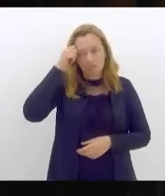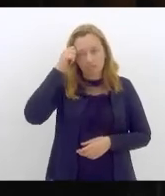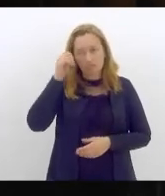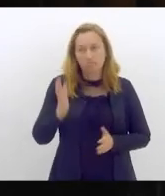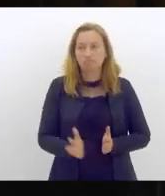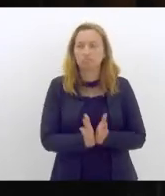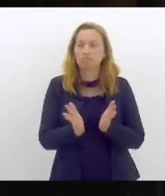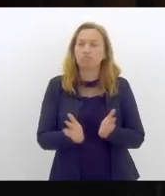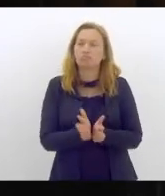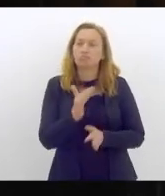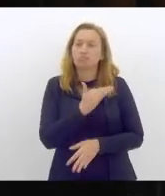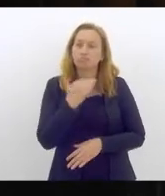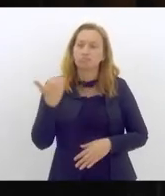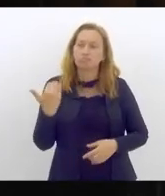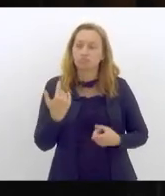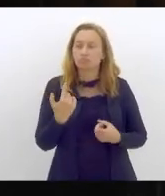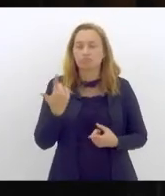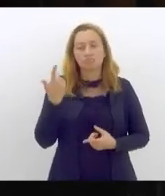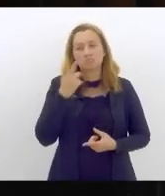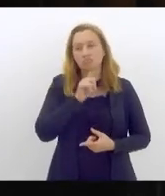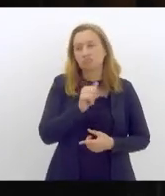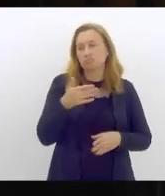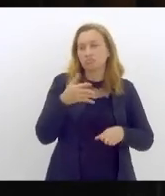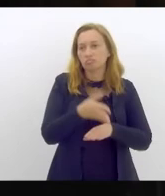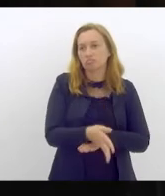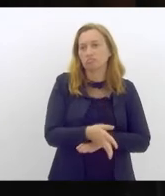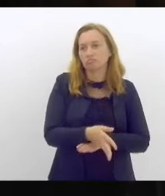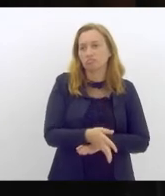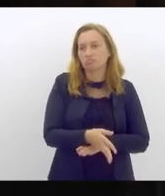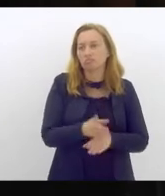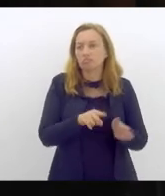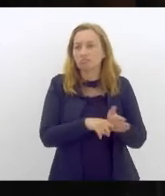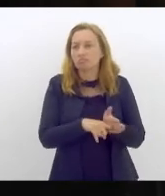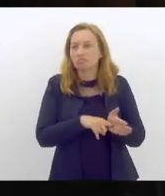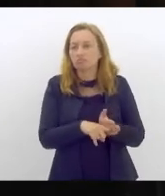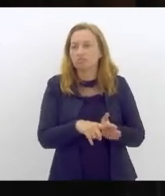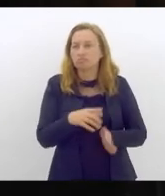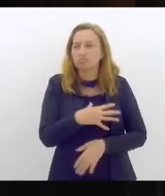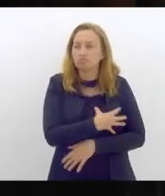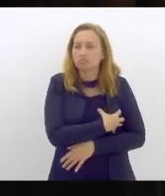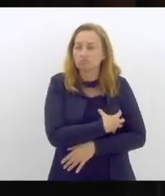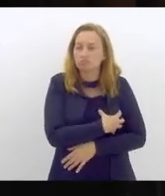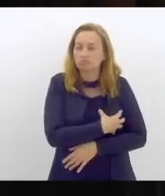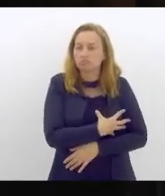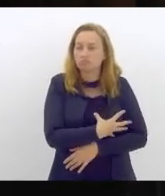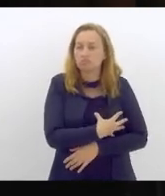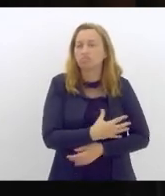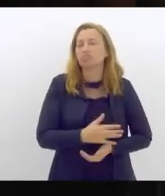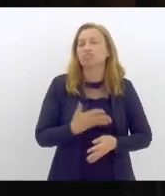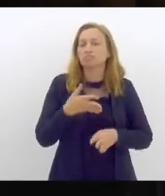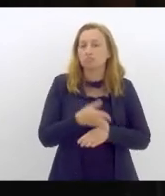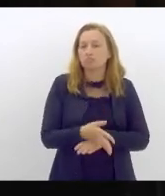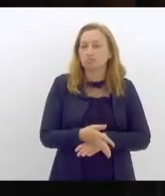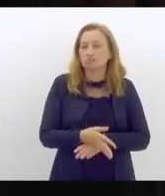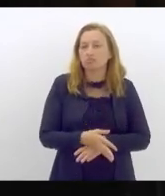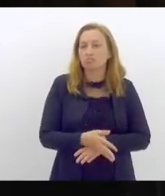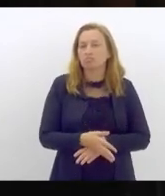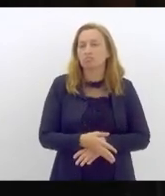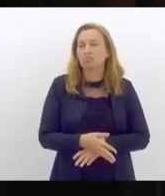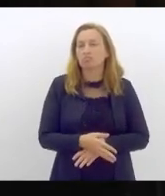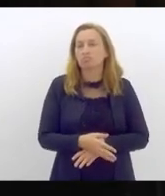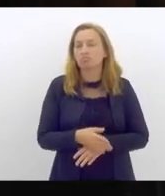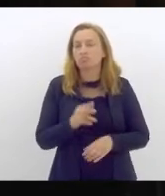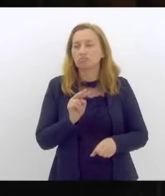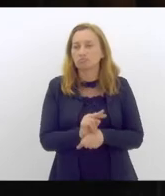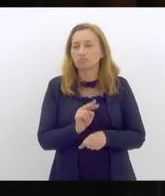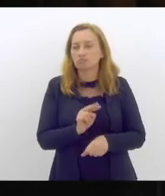estão sucumbindo porque não conseguiu chegar a um exame de mamografia que não conseguiu chegar a ter uma prevenção